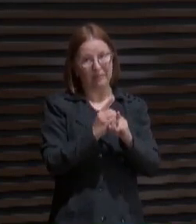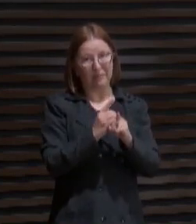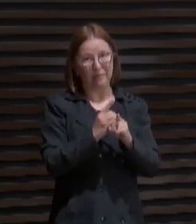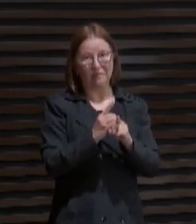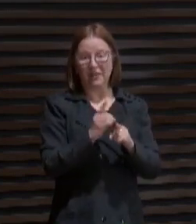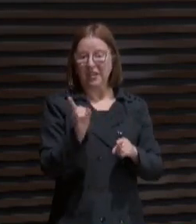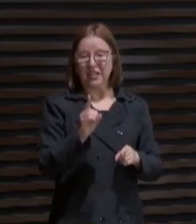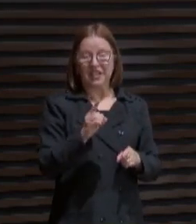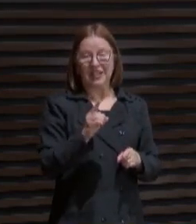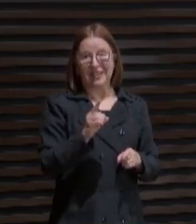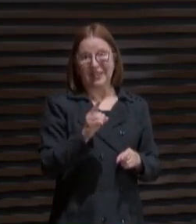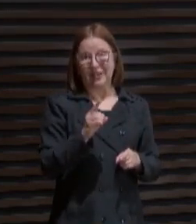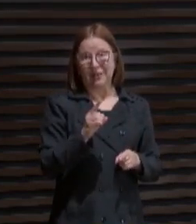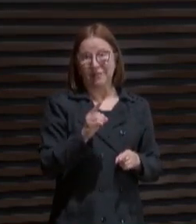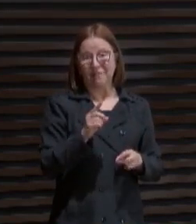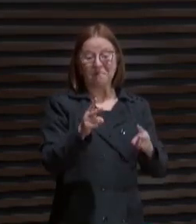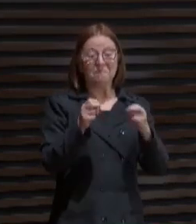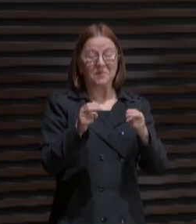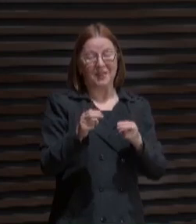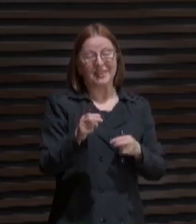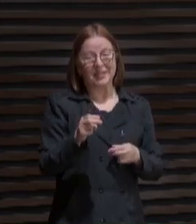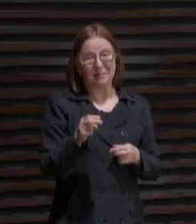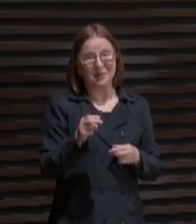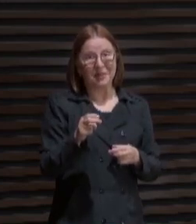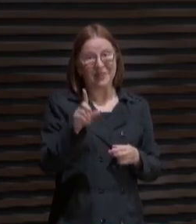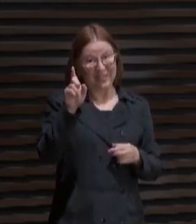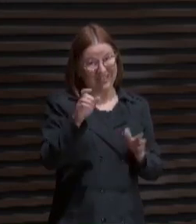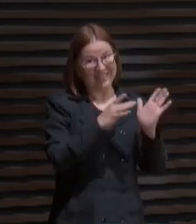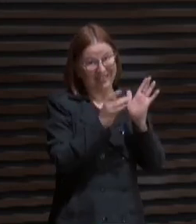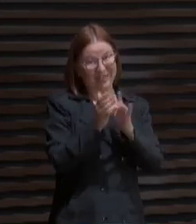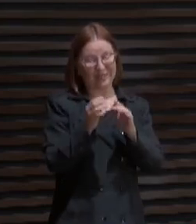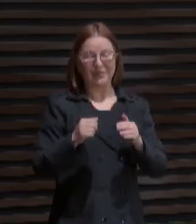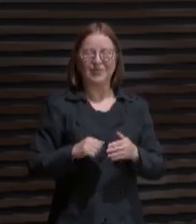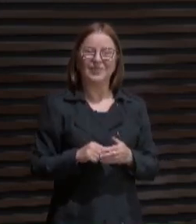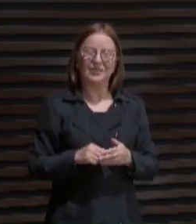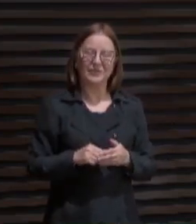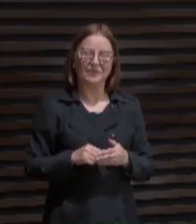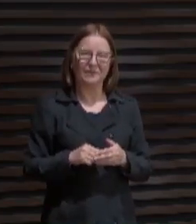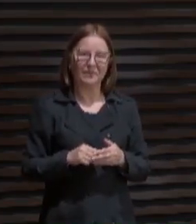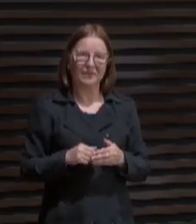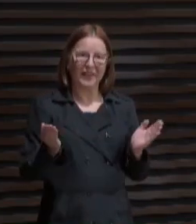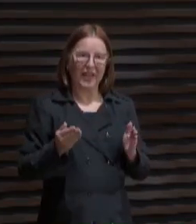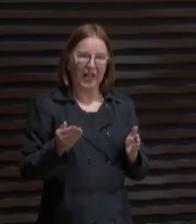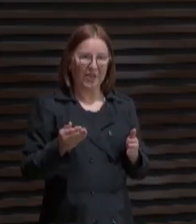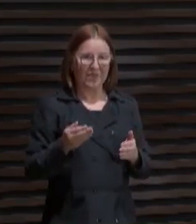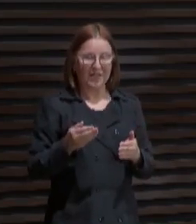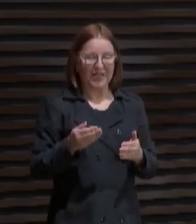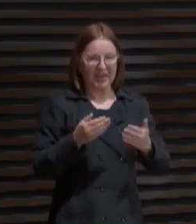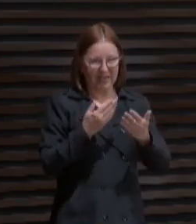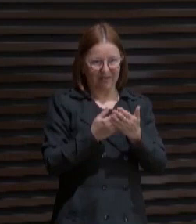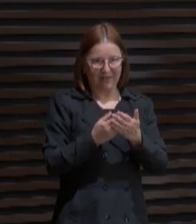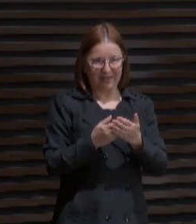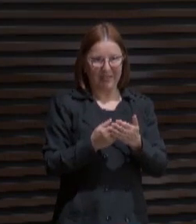não temos aqui o tempo e nem o propósito agora de tratar sobre o caminho de Emaús de uma forma mais